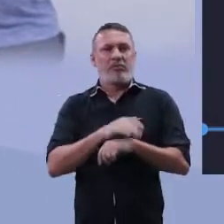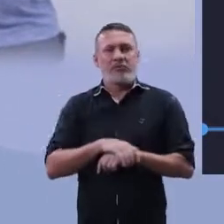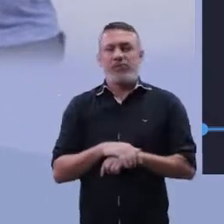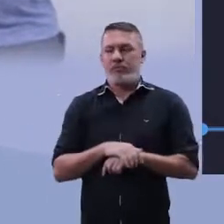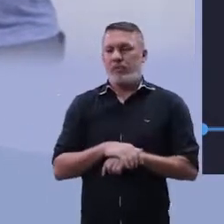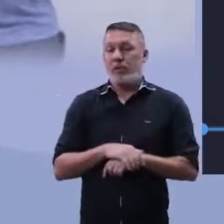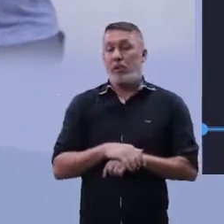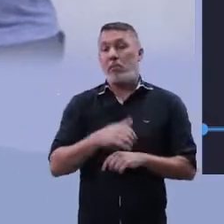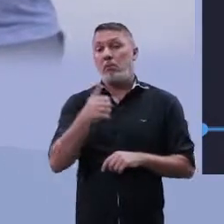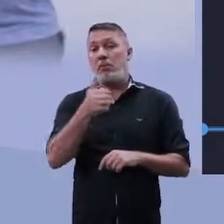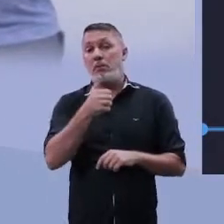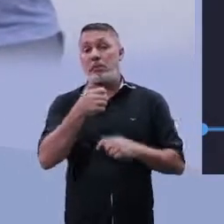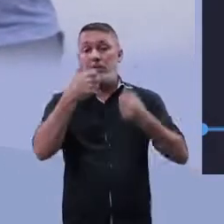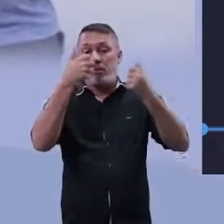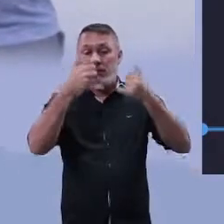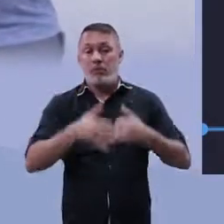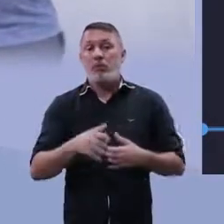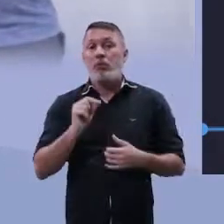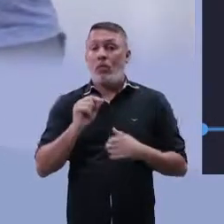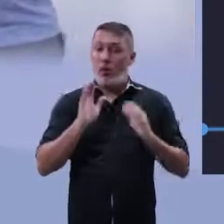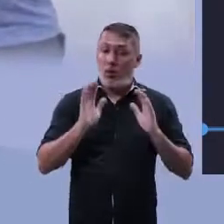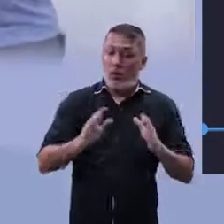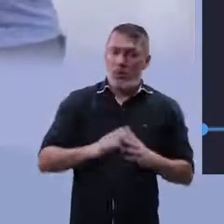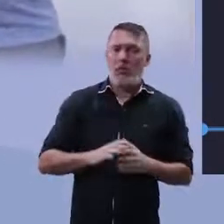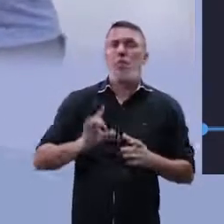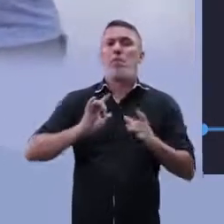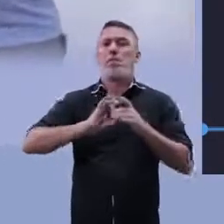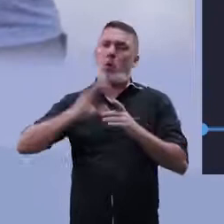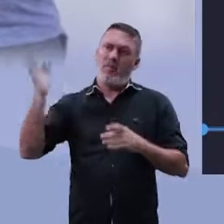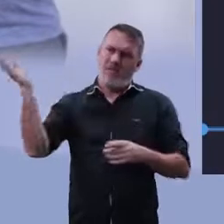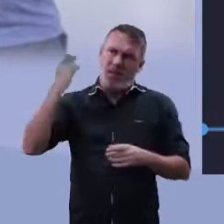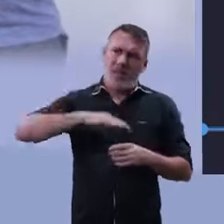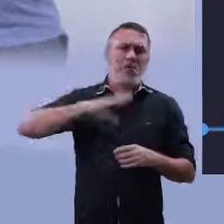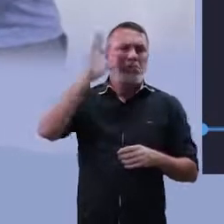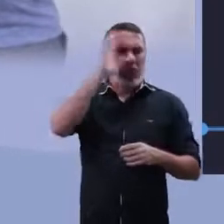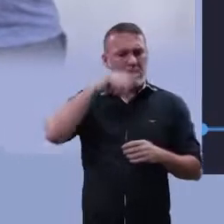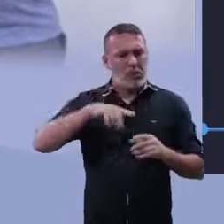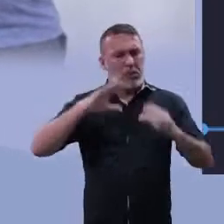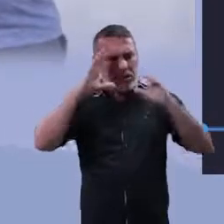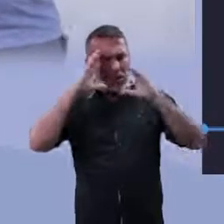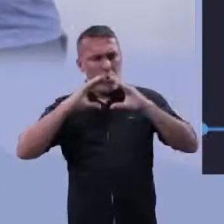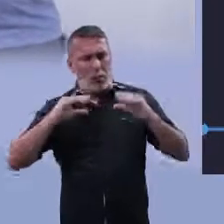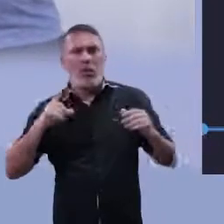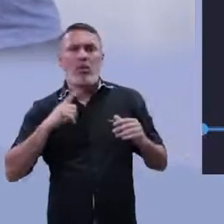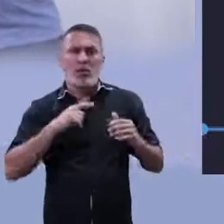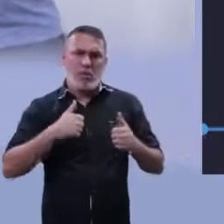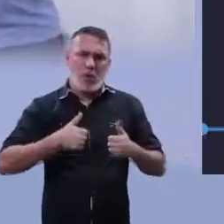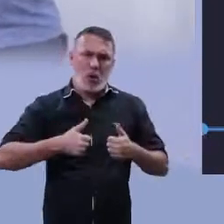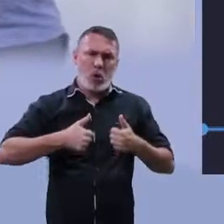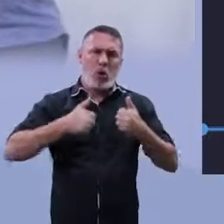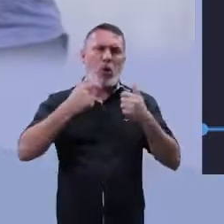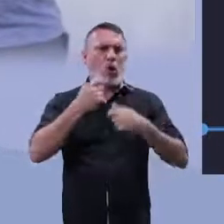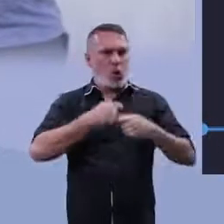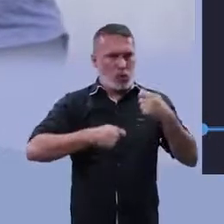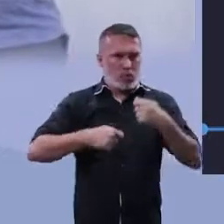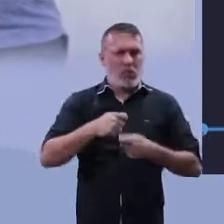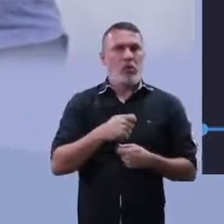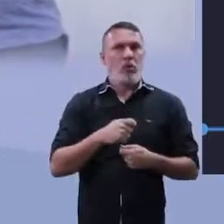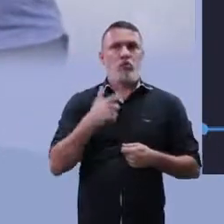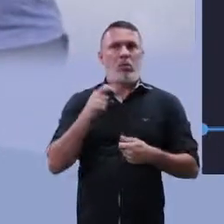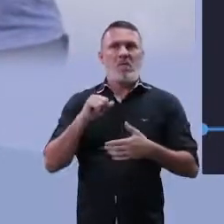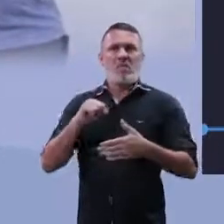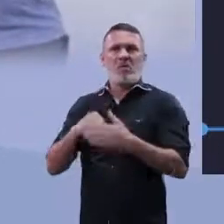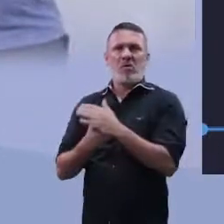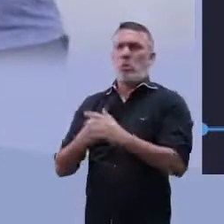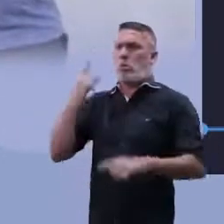aí. Primeiro ele falou, pessoas, podem vir, aqui está tranquilo, estamos melhorando. Ele